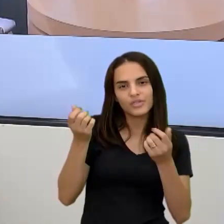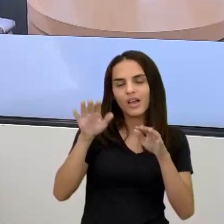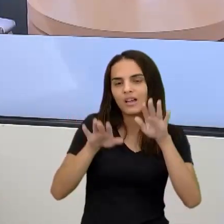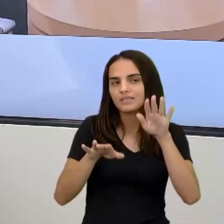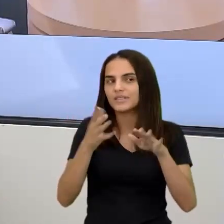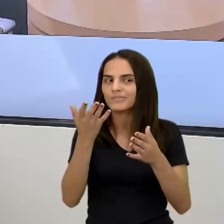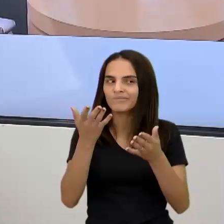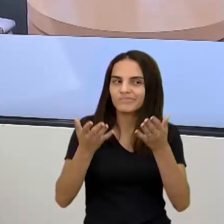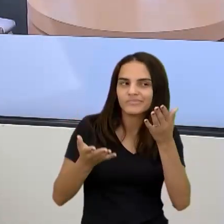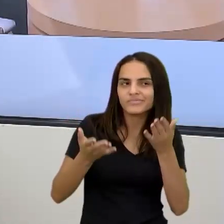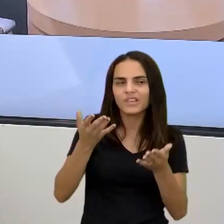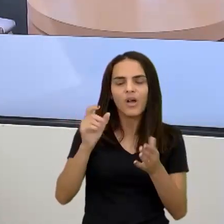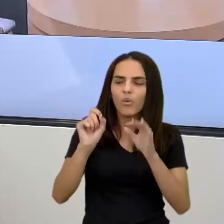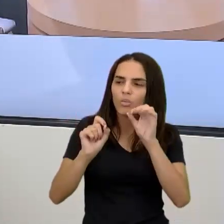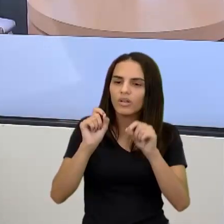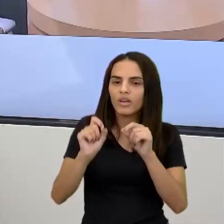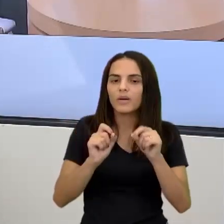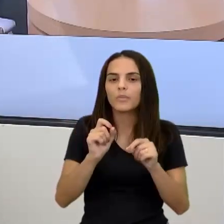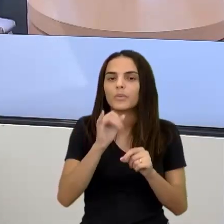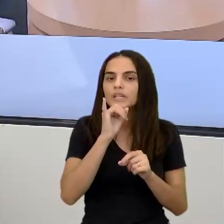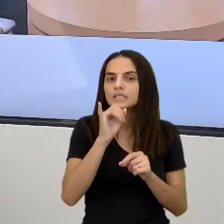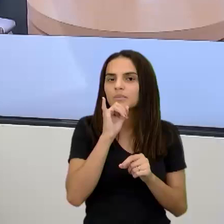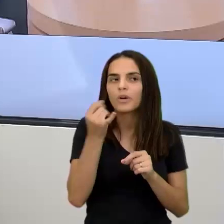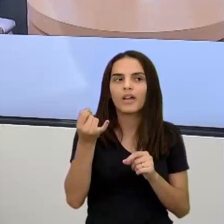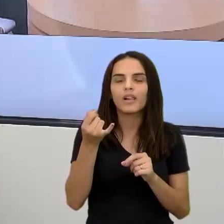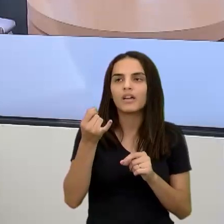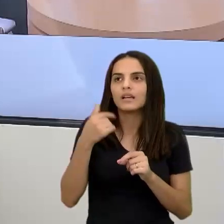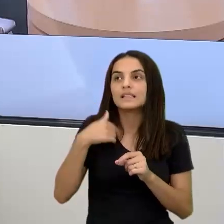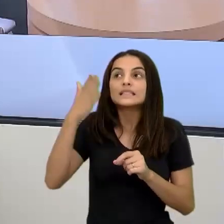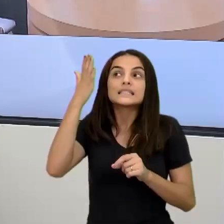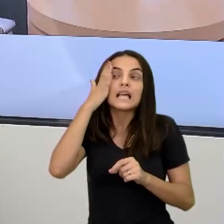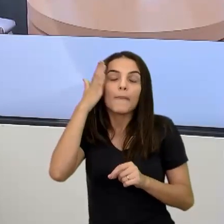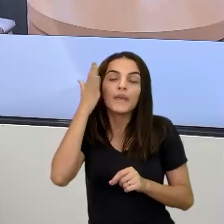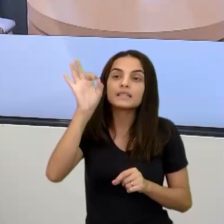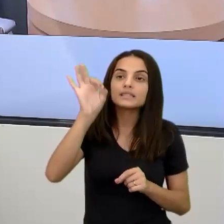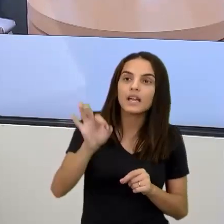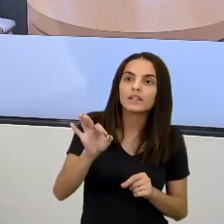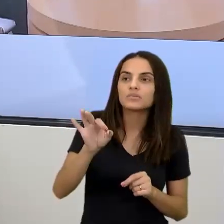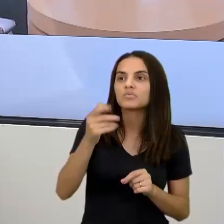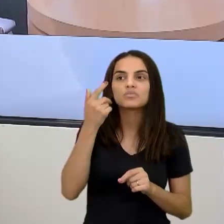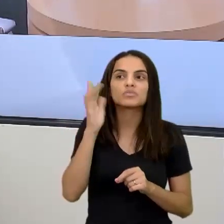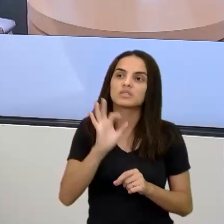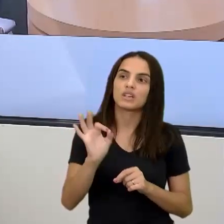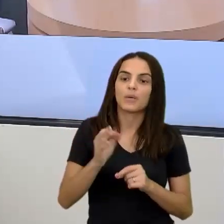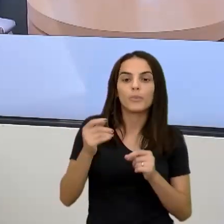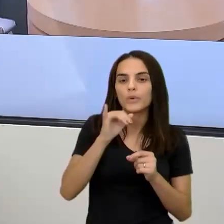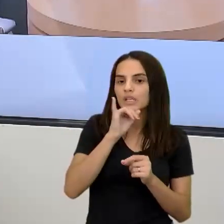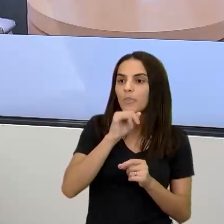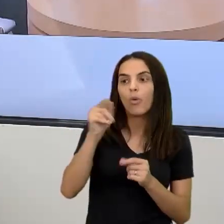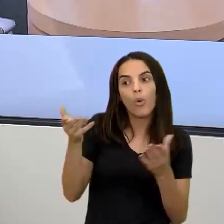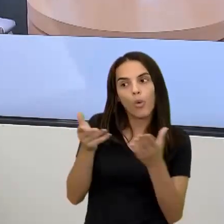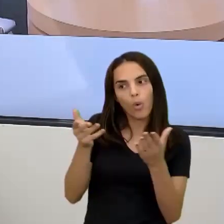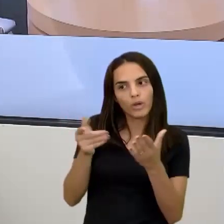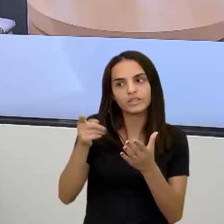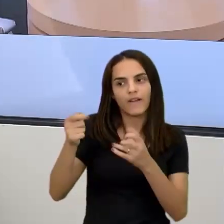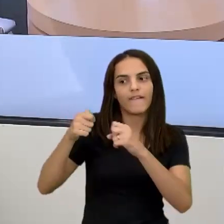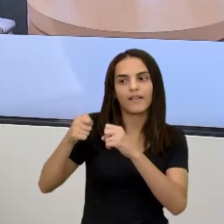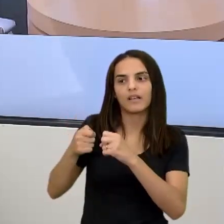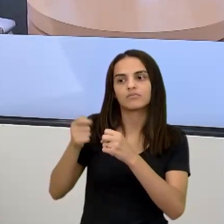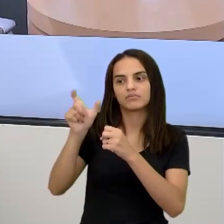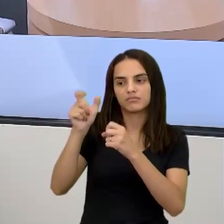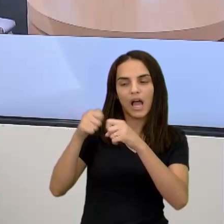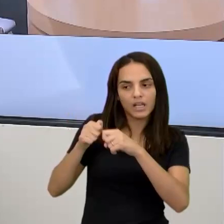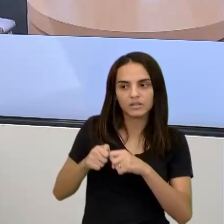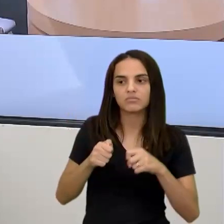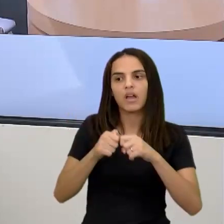instáveis. O que são situações instáveis? É aquela que ela não pode prever. Então, assim, por exemplo, hoje você faz isso, mas amanhã eu não sei o que você vai fazer. Ela tem dificuldade de lidar com